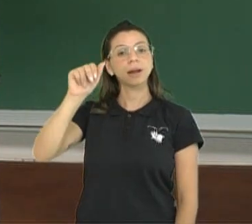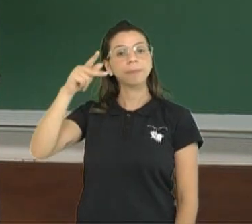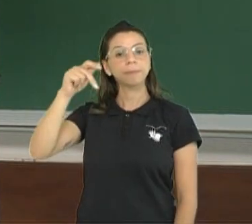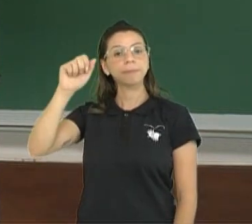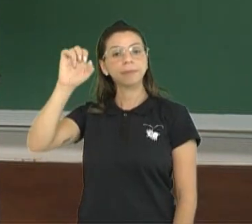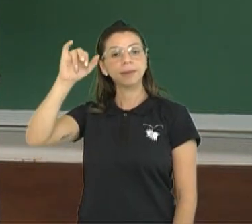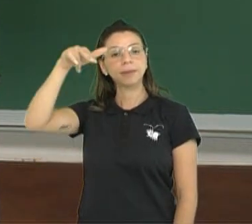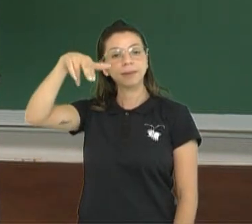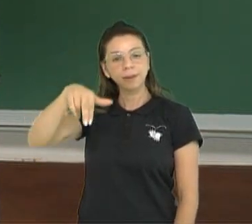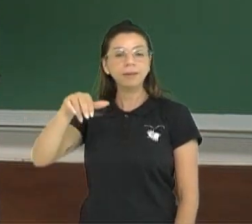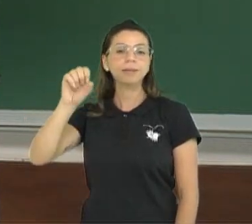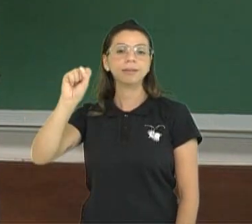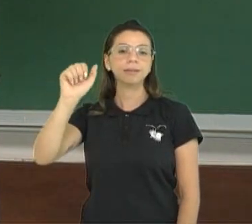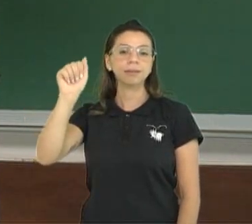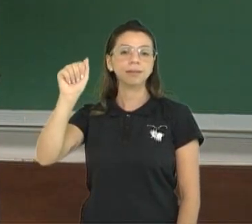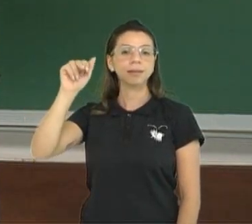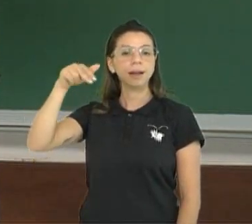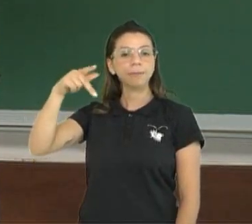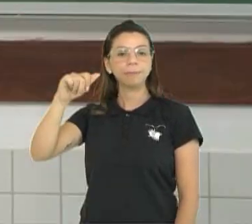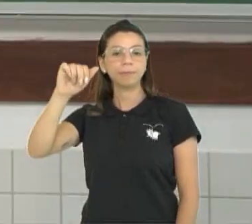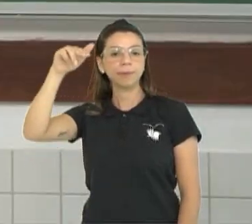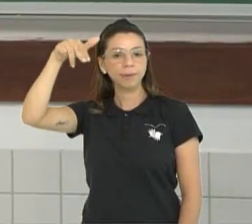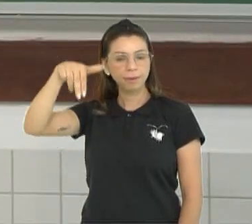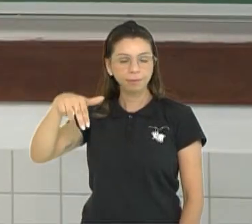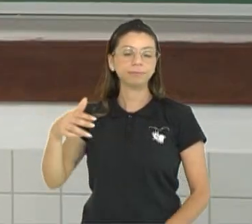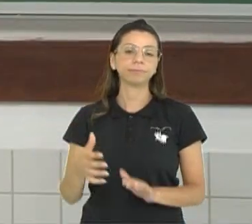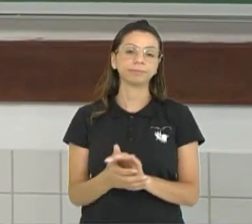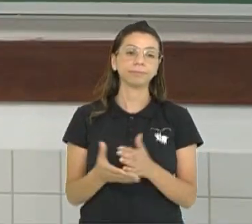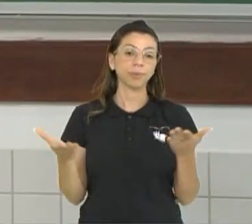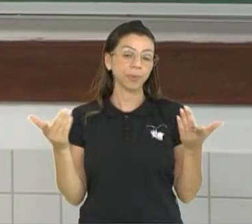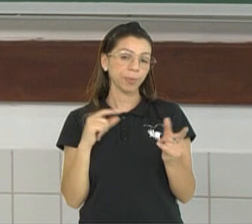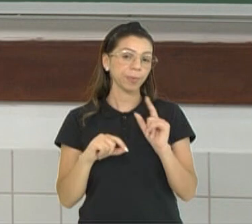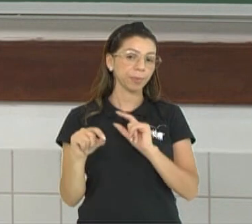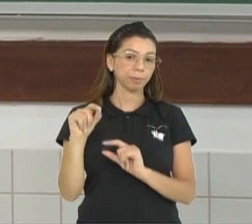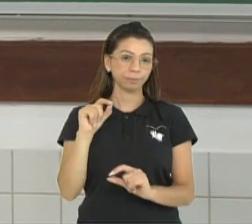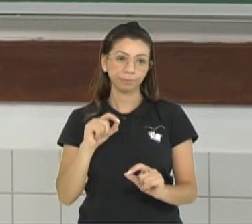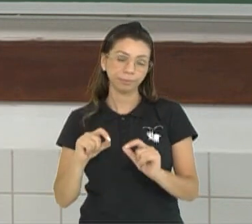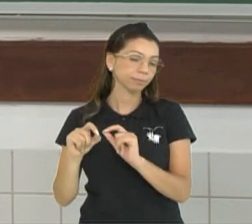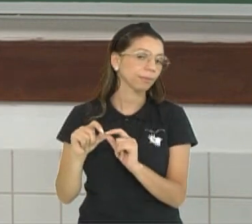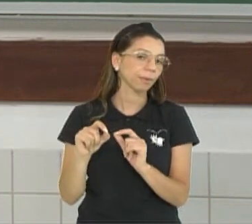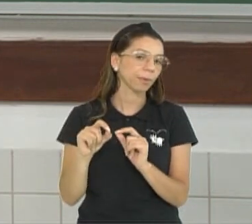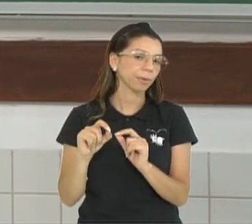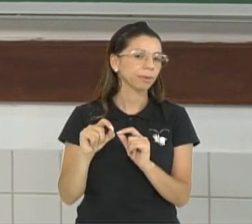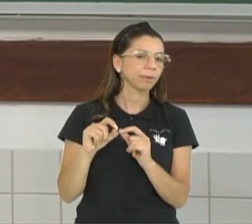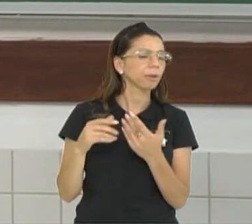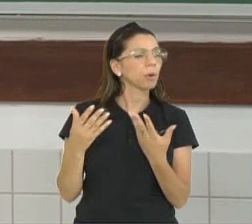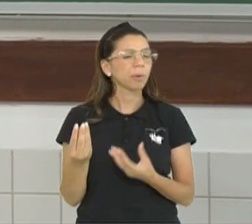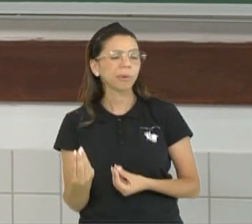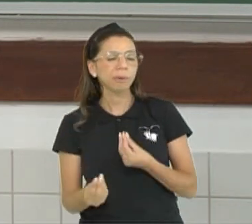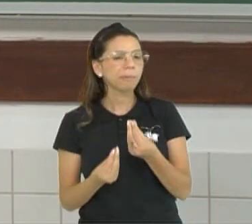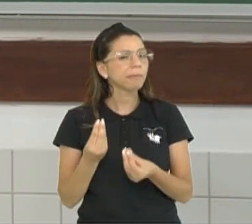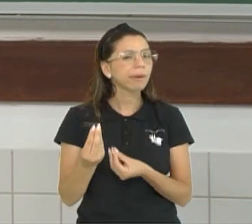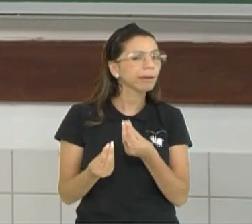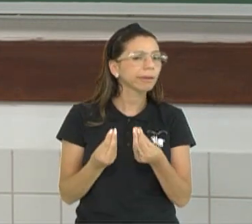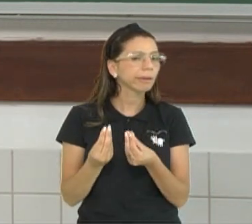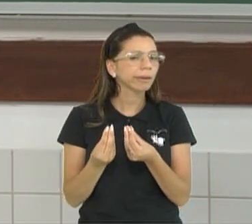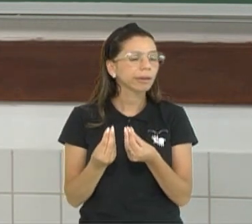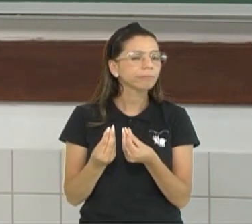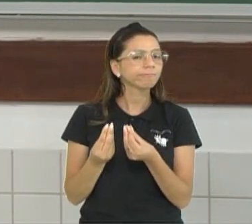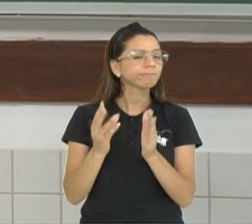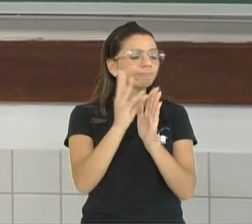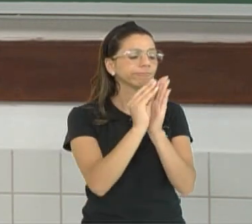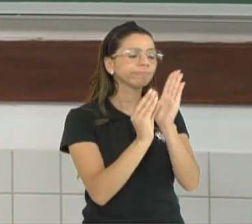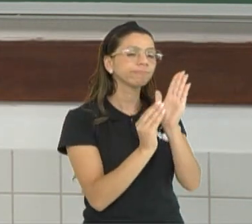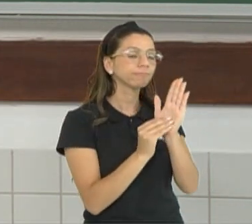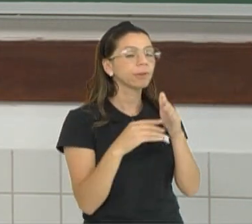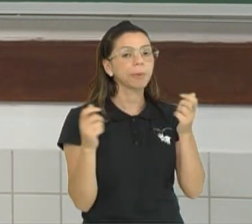sapiens. Bom, vamos lá? Para a gente falar sobre o que rolou, como é que a gente chega nesse nosso conteúdo, a gente